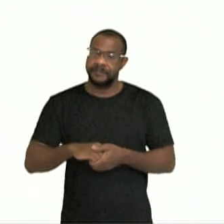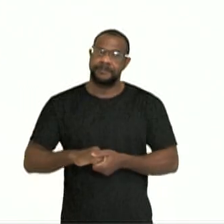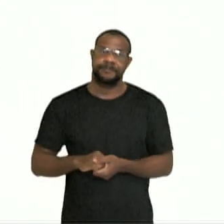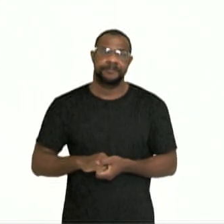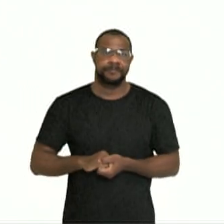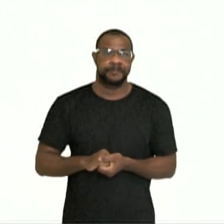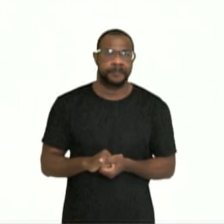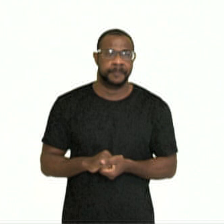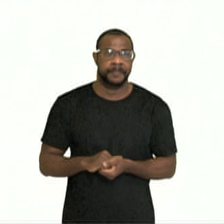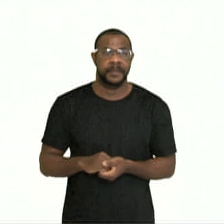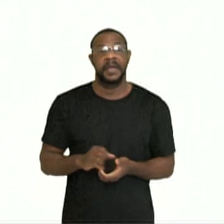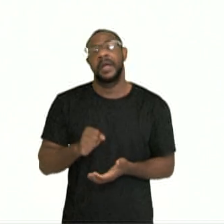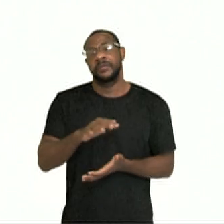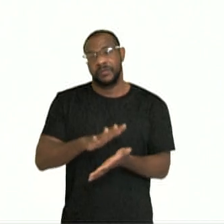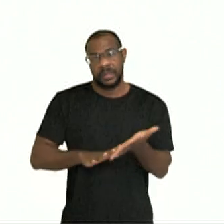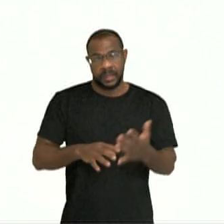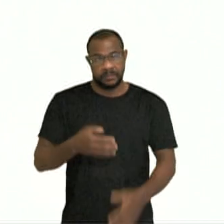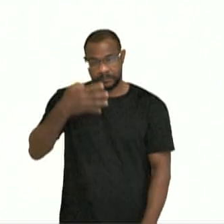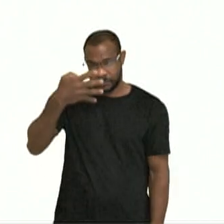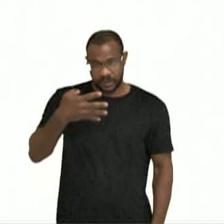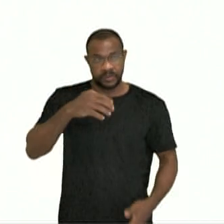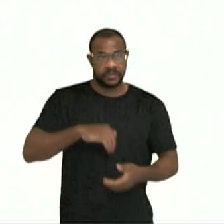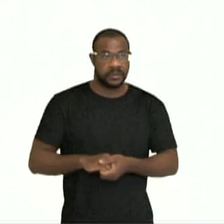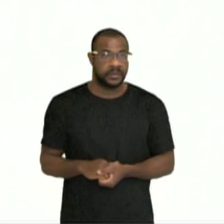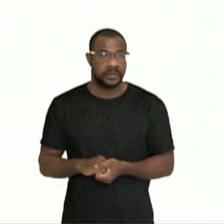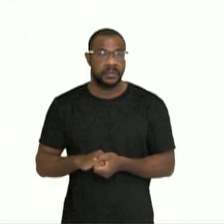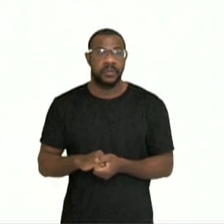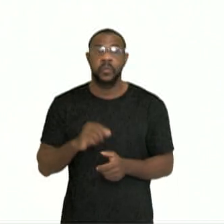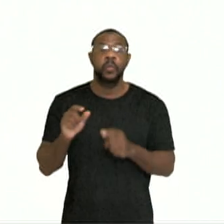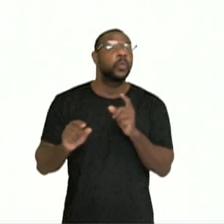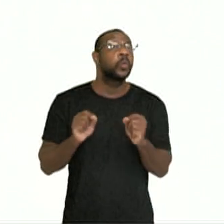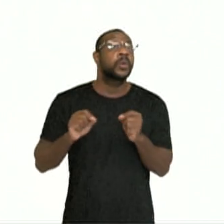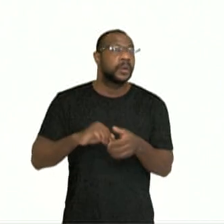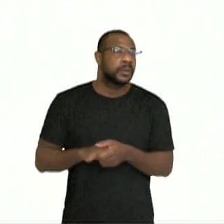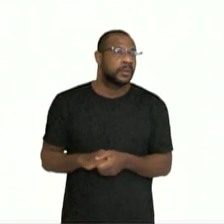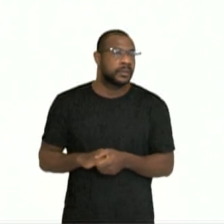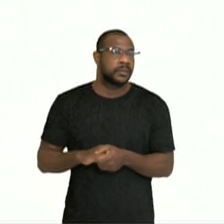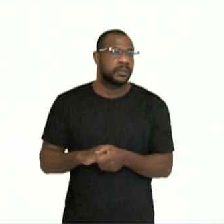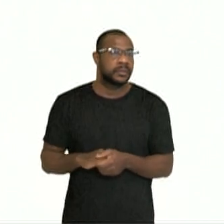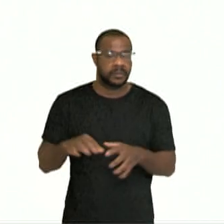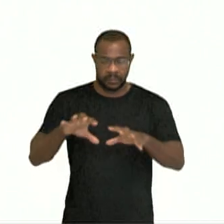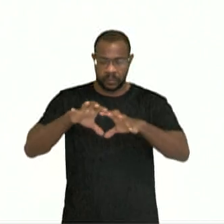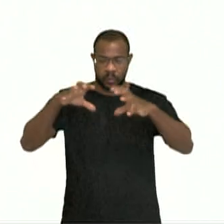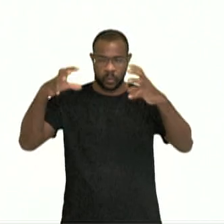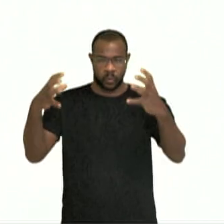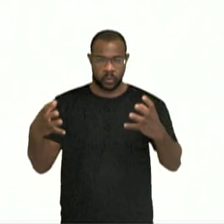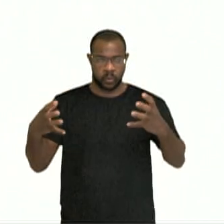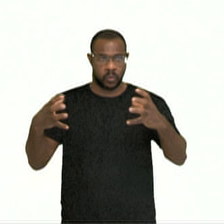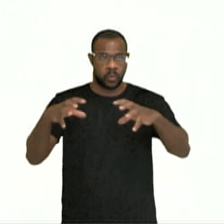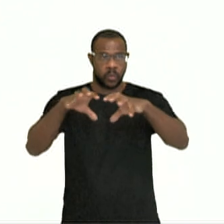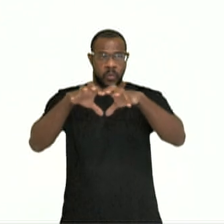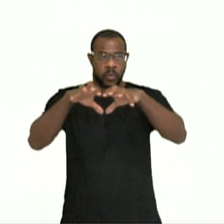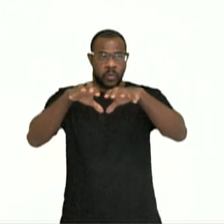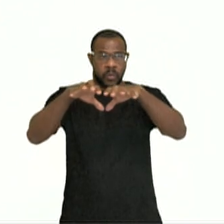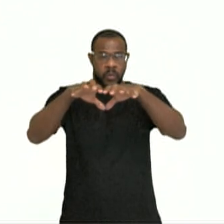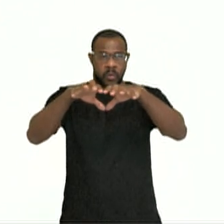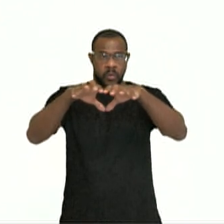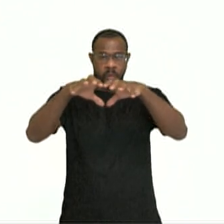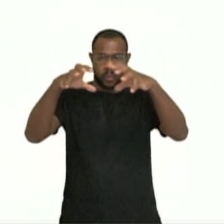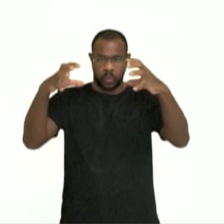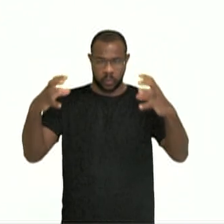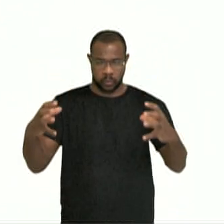questão. A quarta questão agora é referente a esta cúpula aqui, ó. A figura abaixo representa